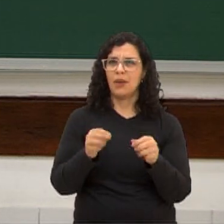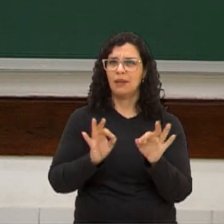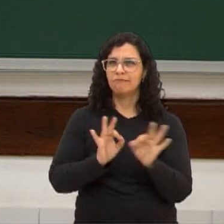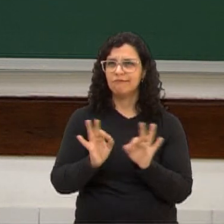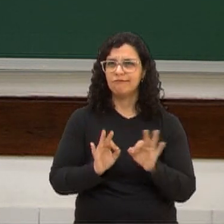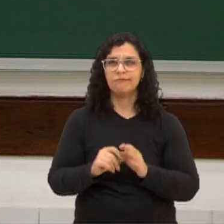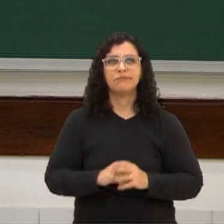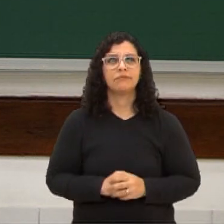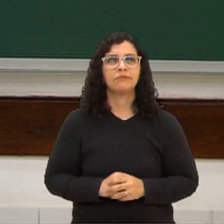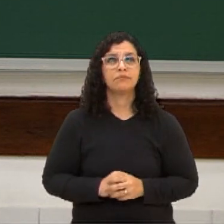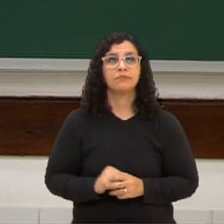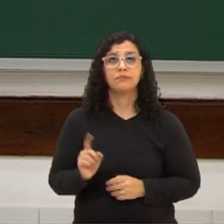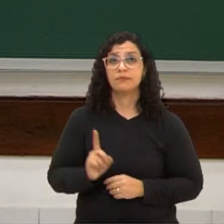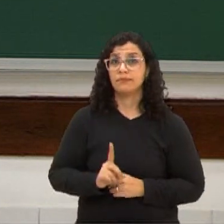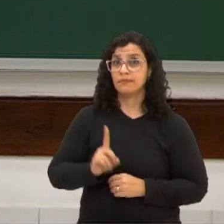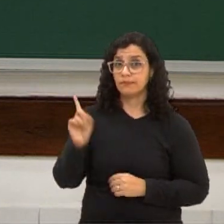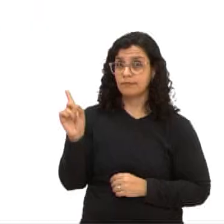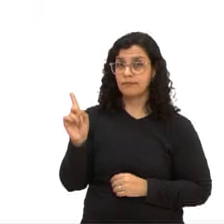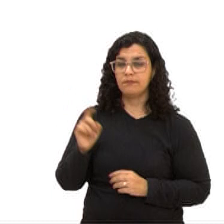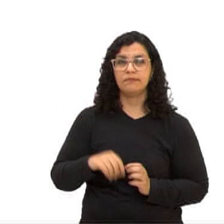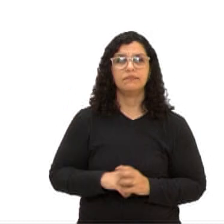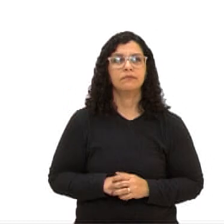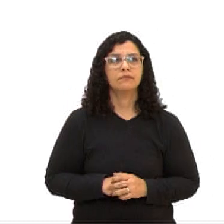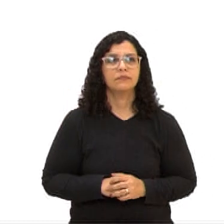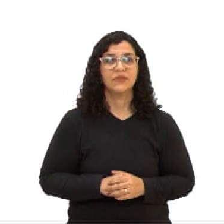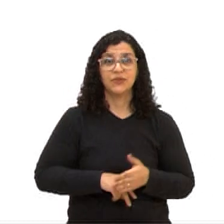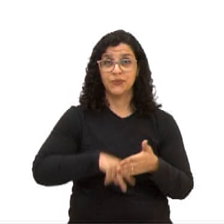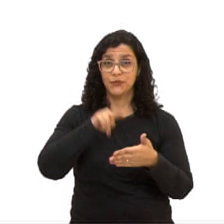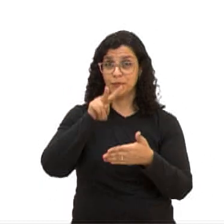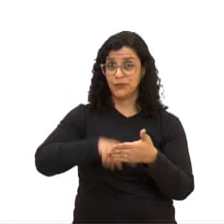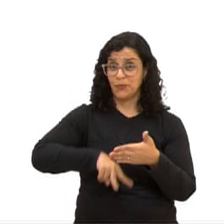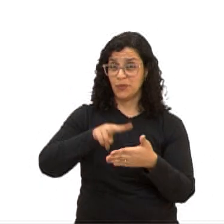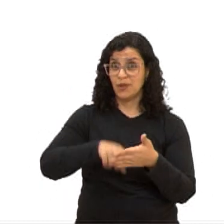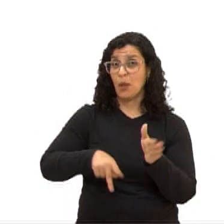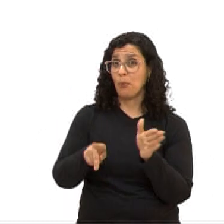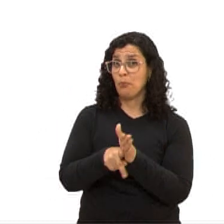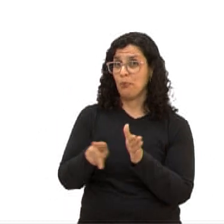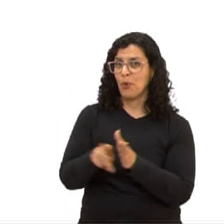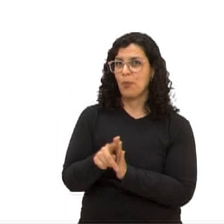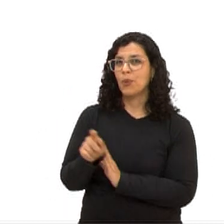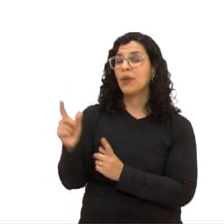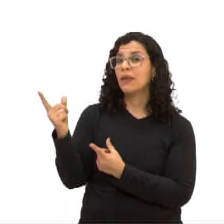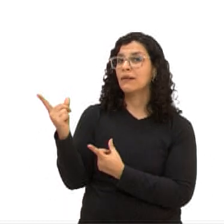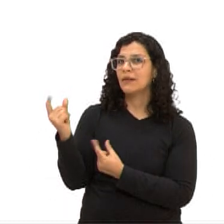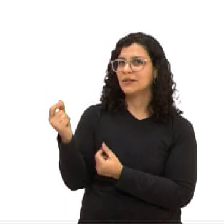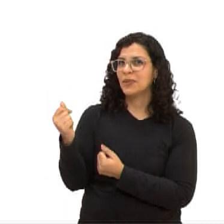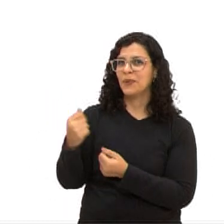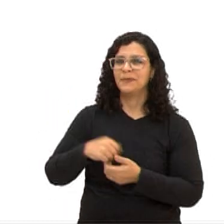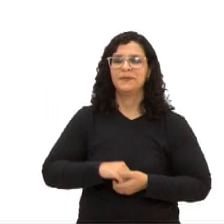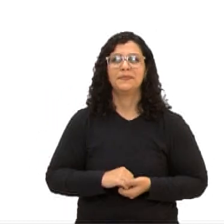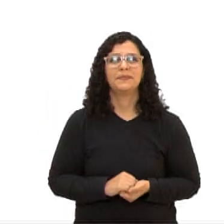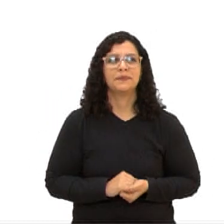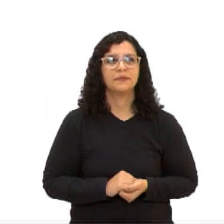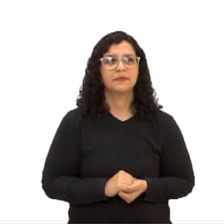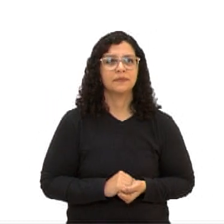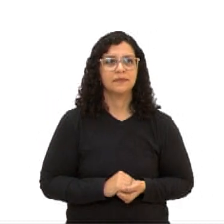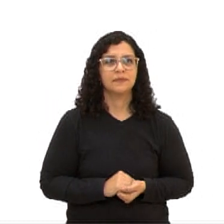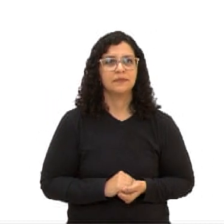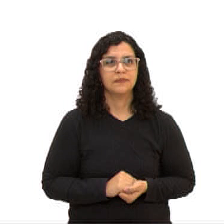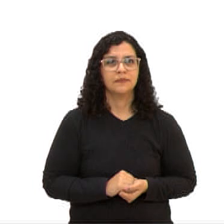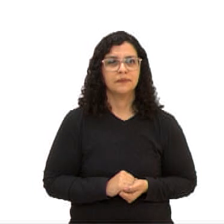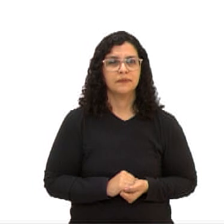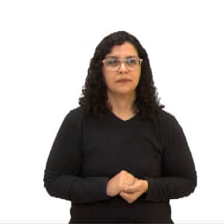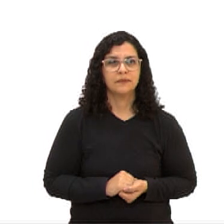sucinta. La evolución de las notas de recados. Las notas aún son utilizadas en los